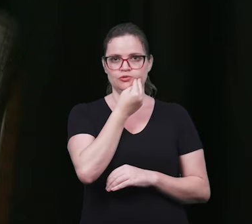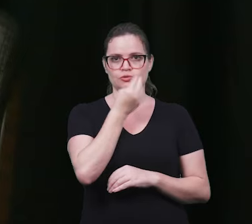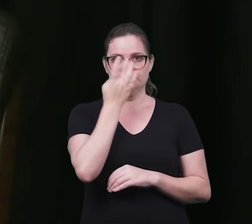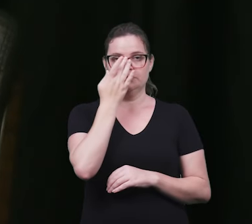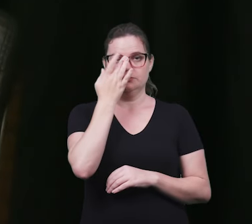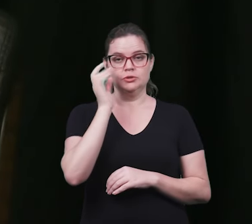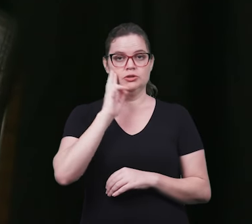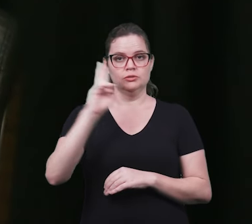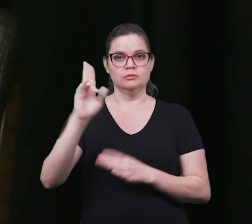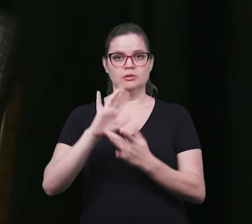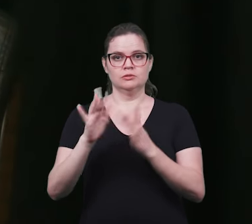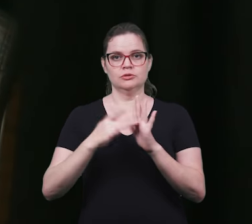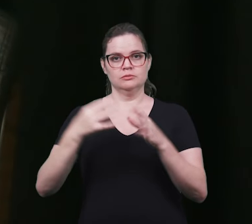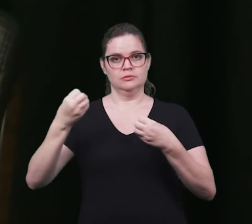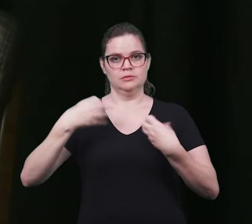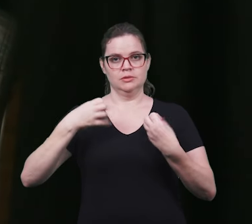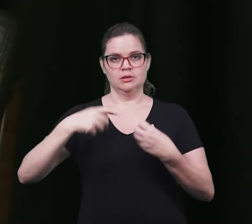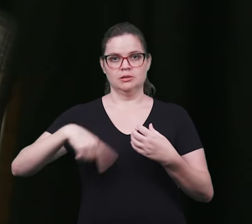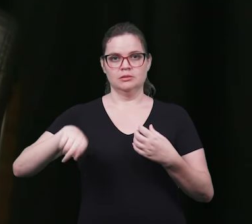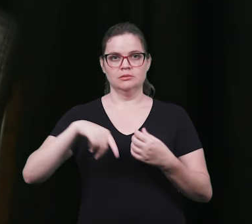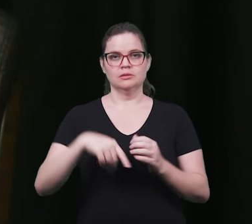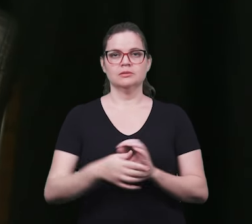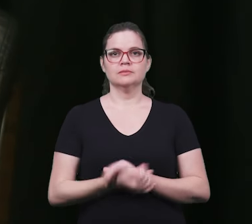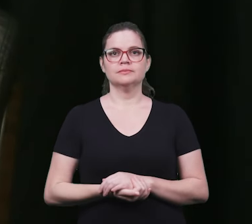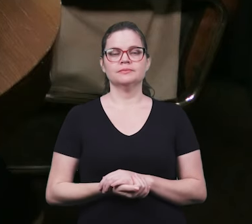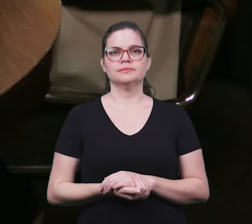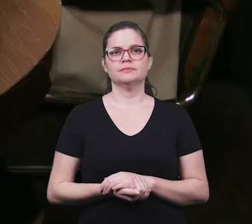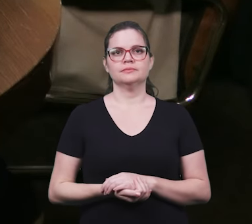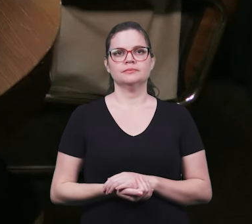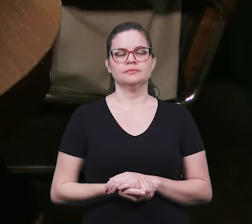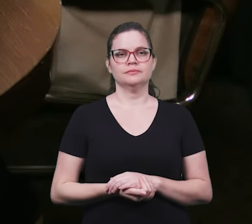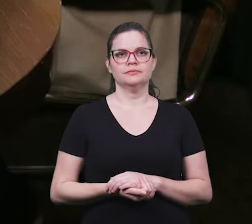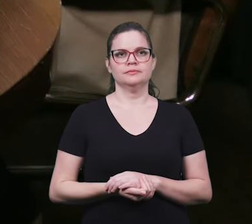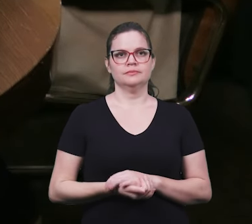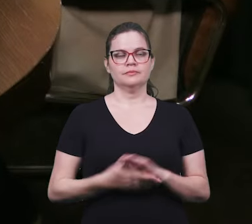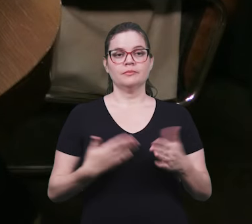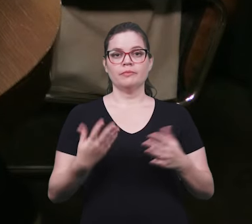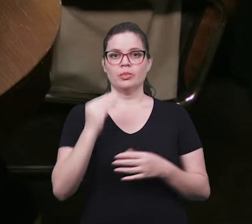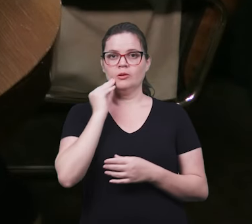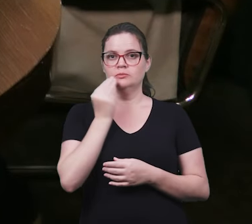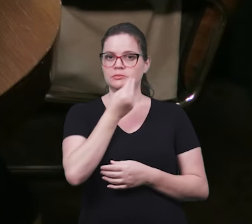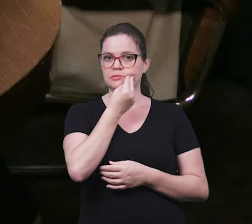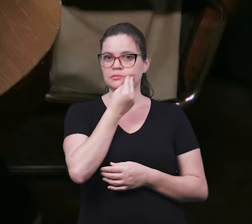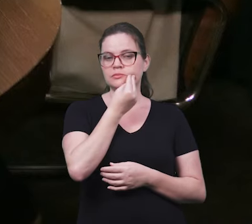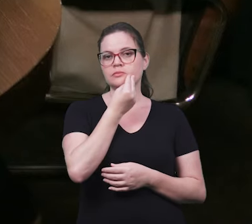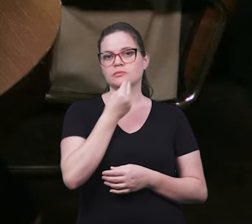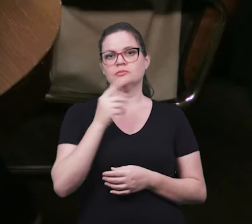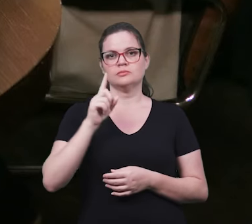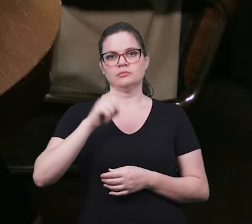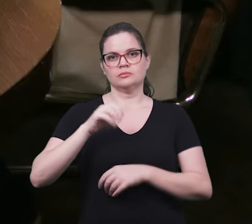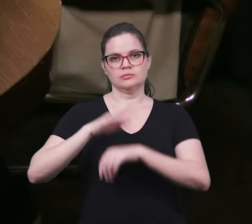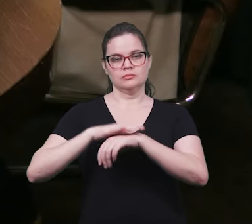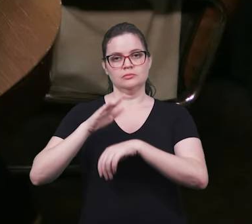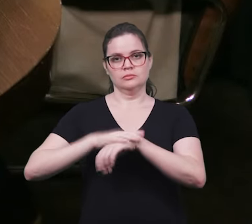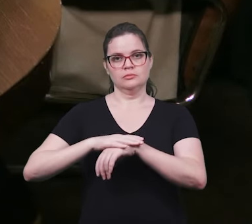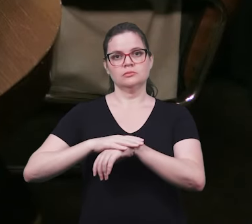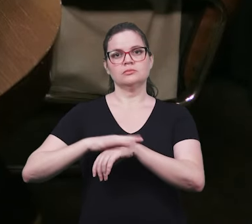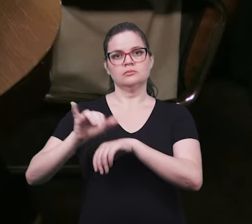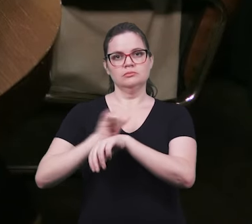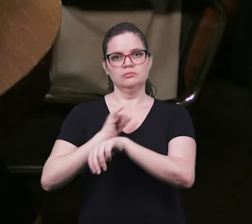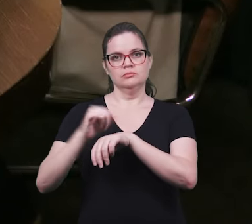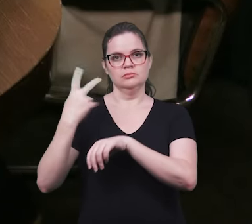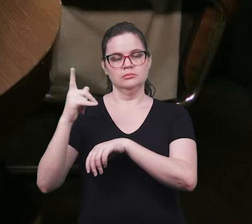jejum que o Senhor nos ensinou através da palavra. Então, o jejum, ele é um recurso do